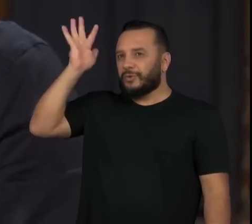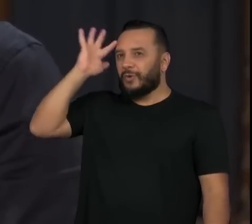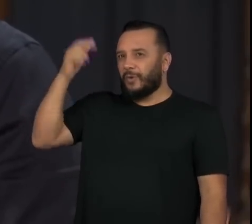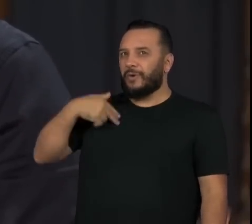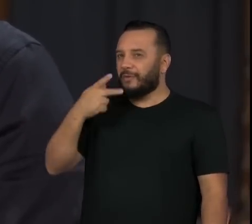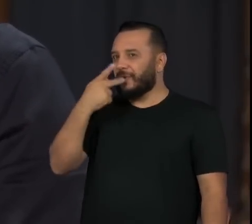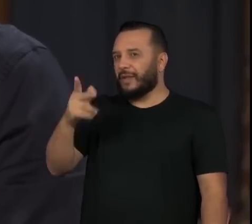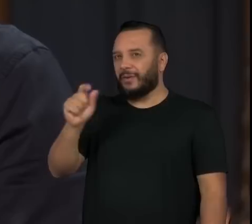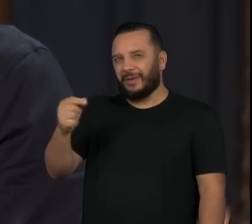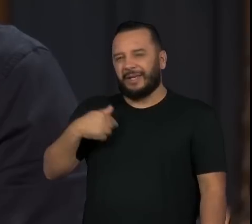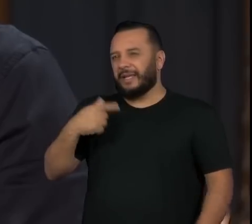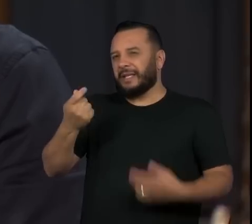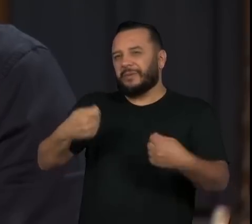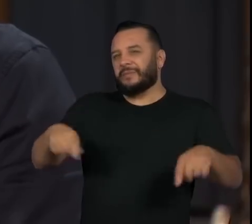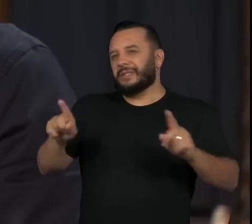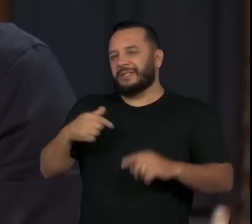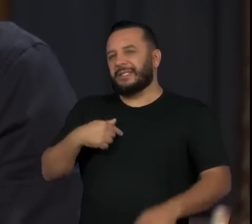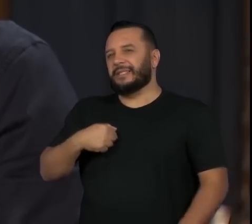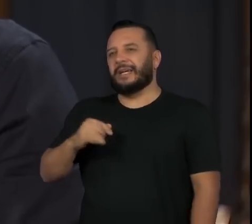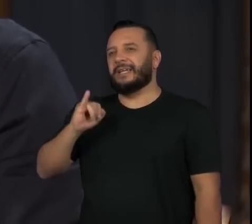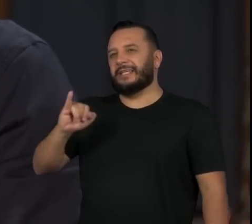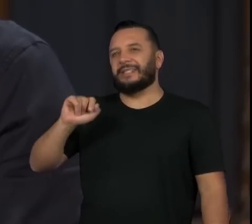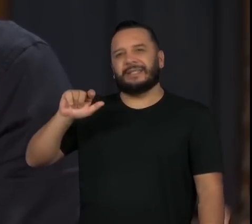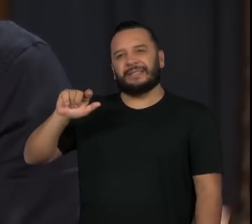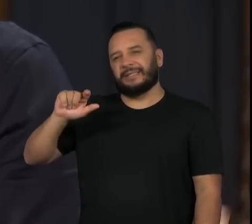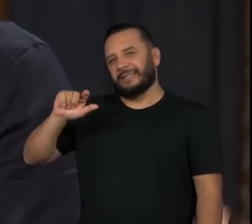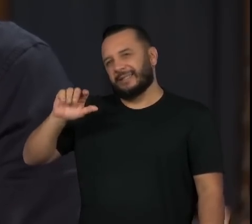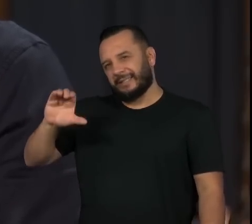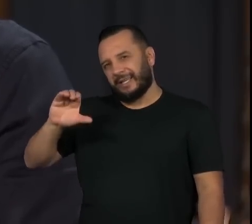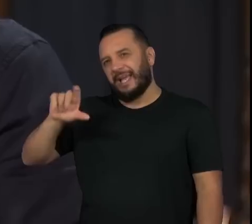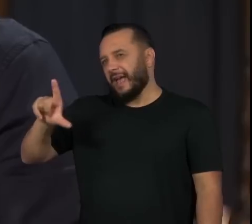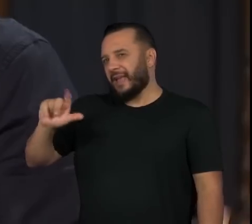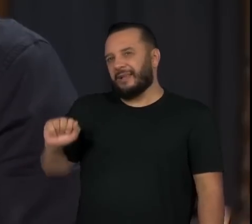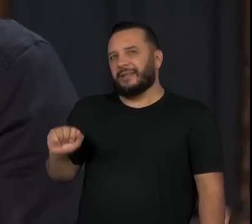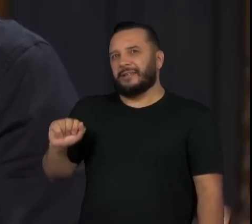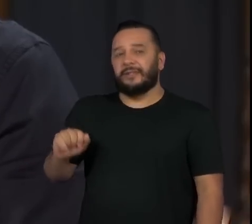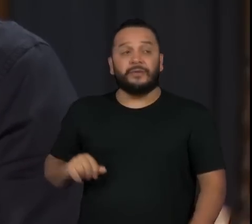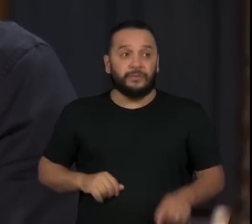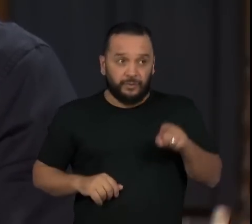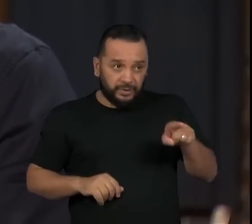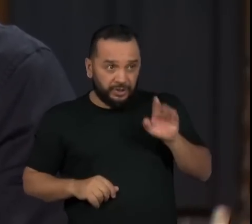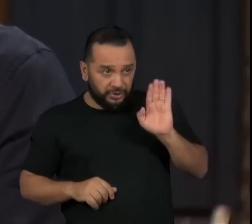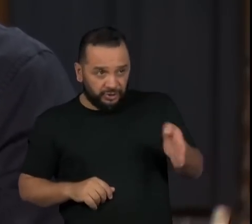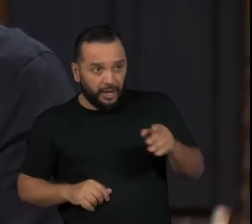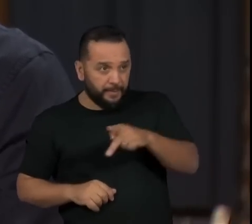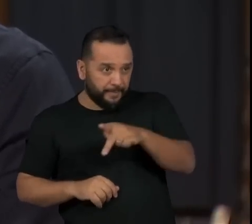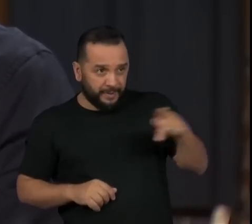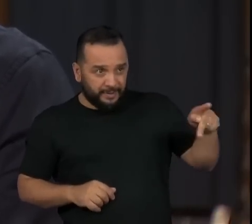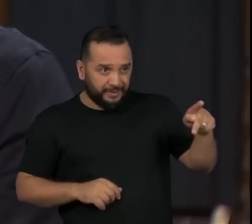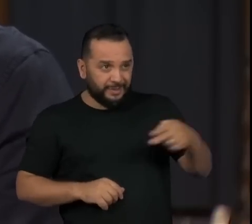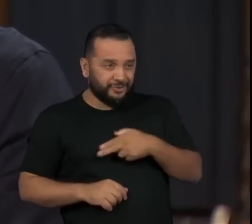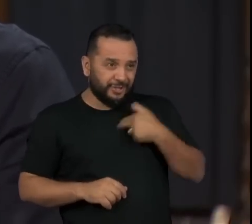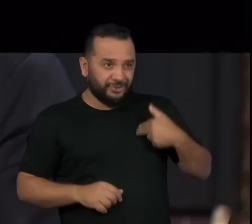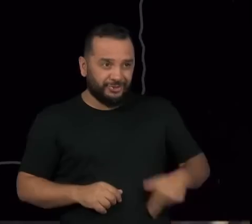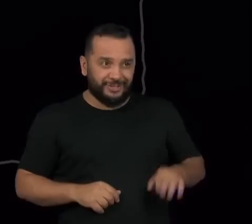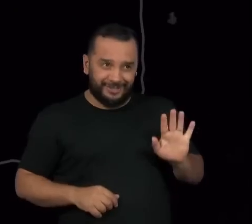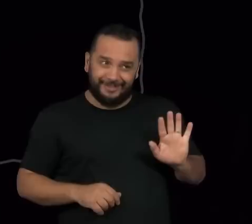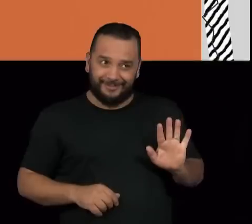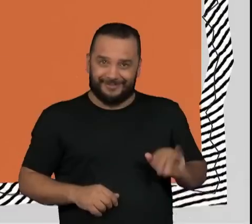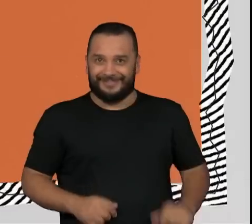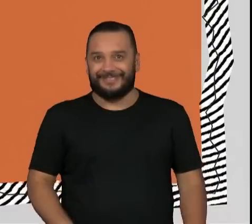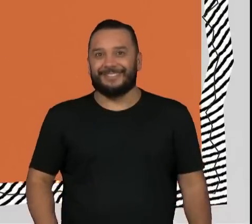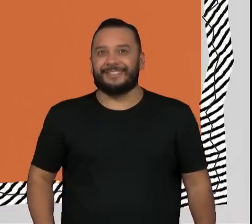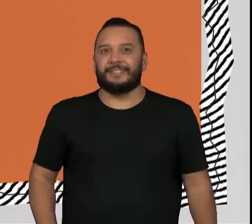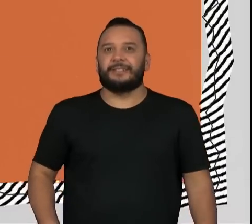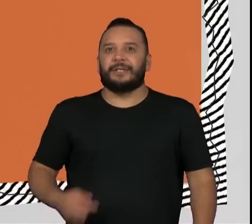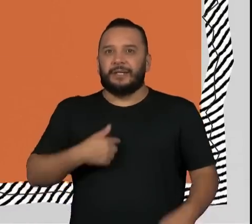não precisa mais de ICL. De ICL. Você já é o presidente da China. Hay